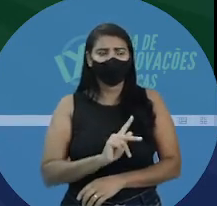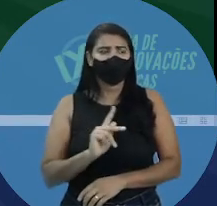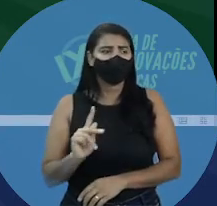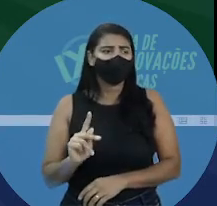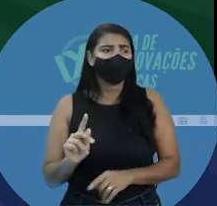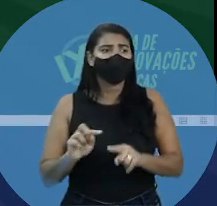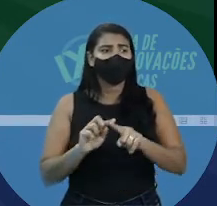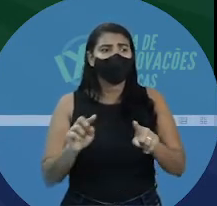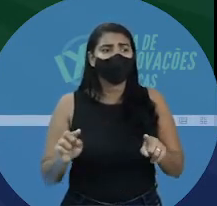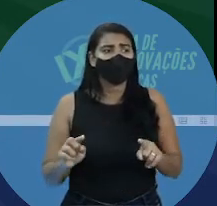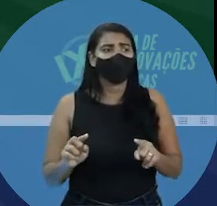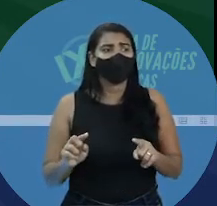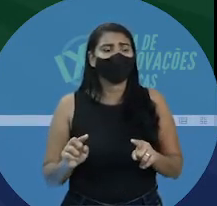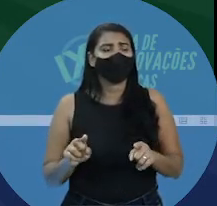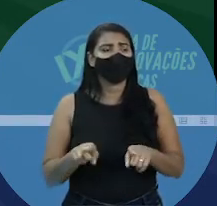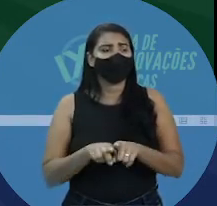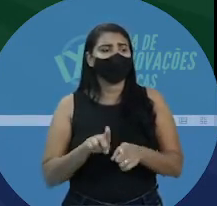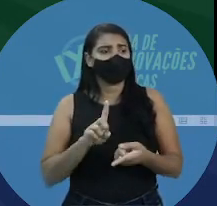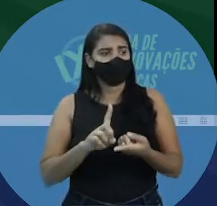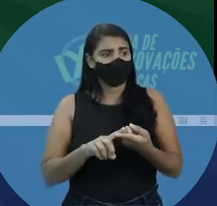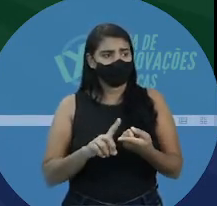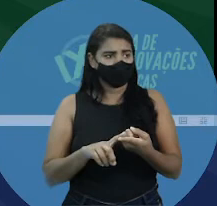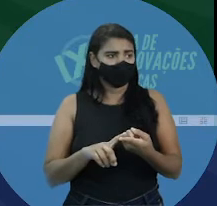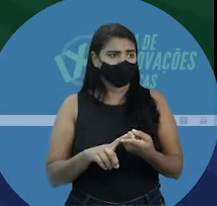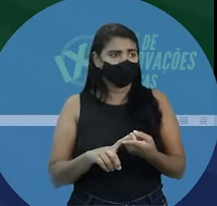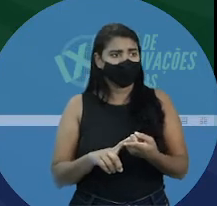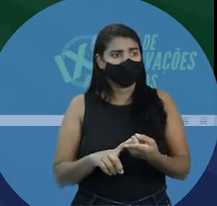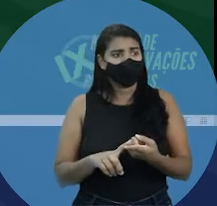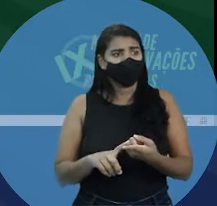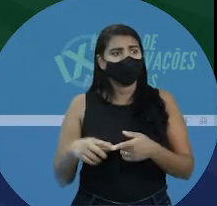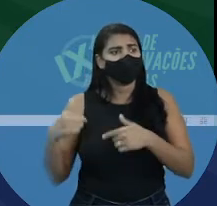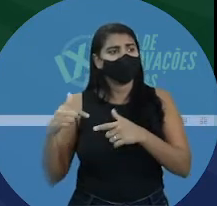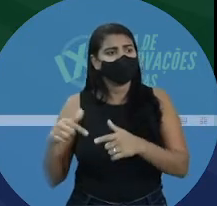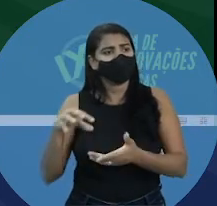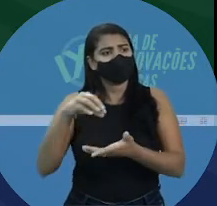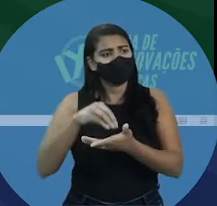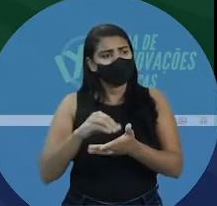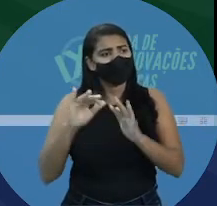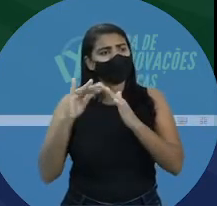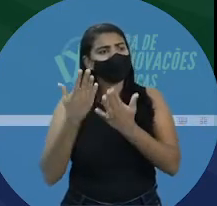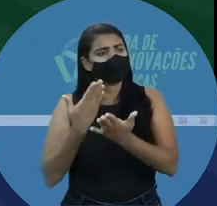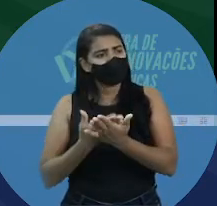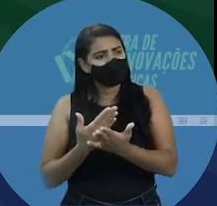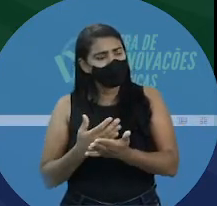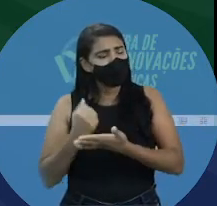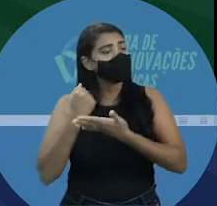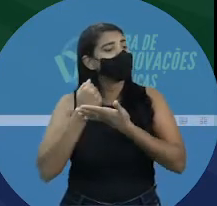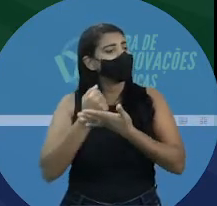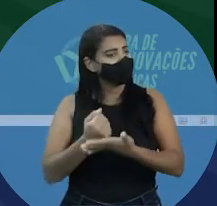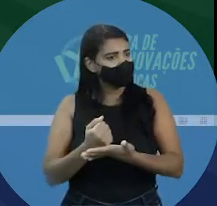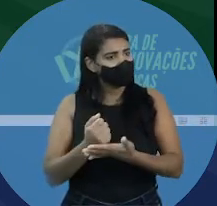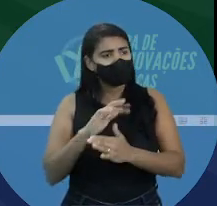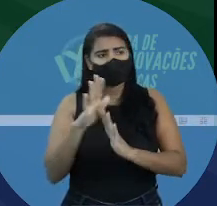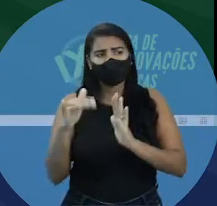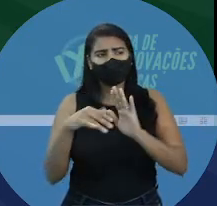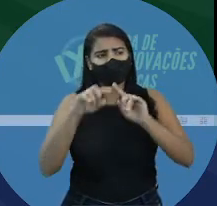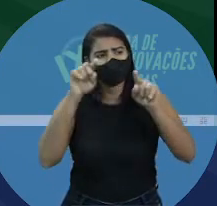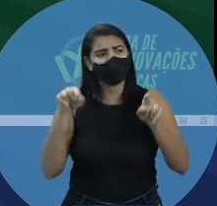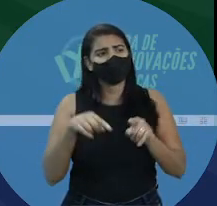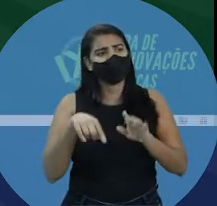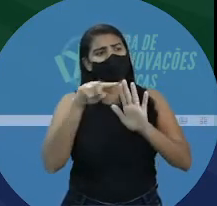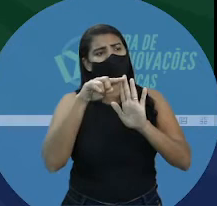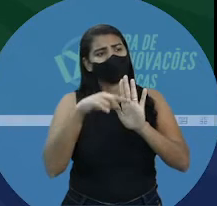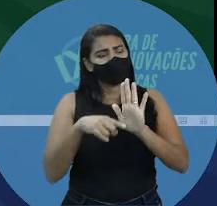mas até a parte dos funcionários da escola, que nos ajudam com esse projeto. E